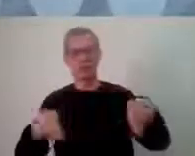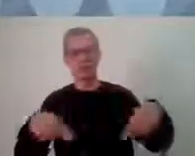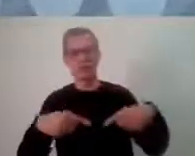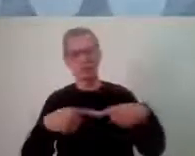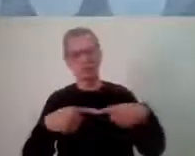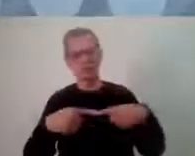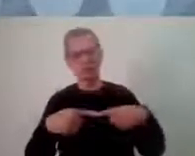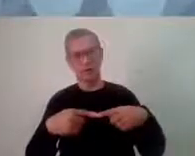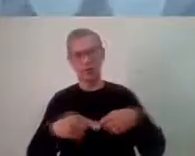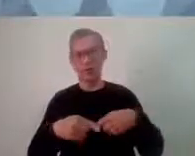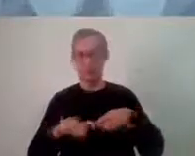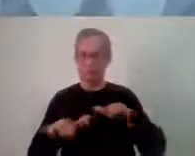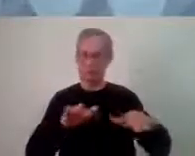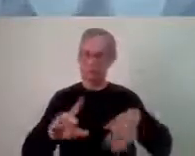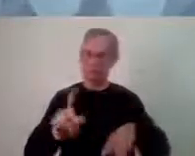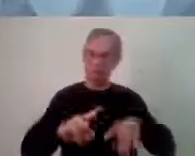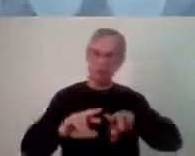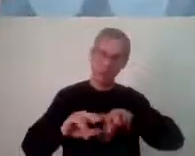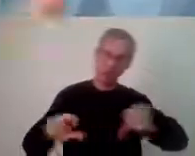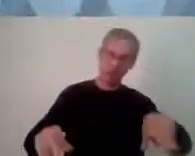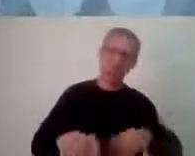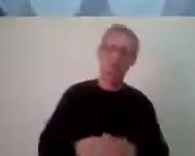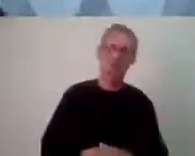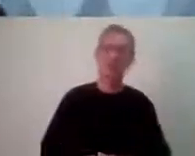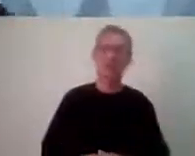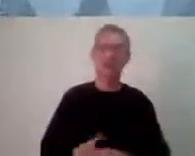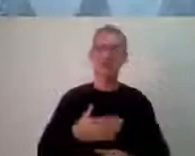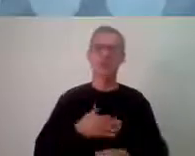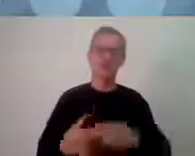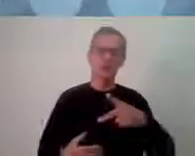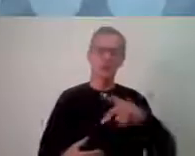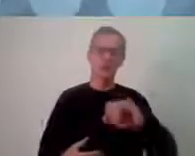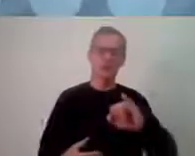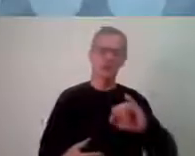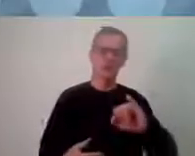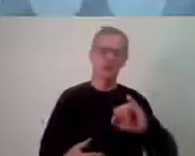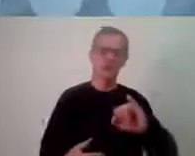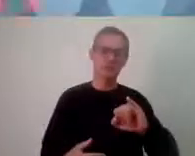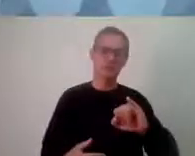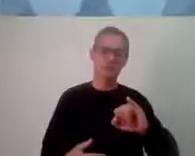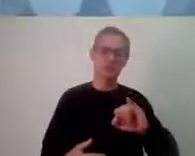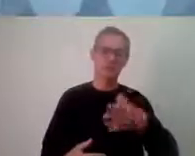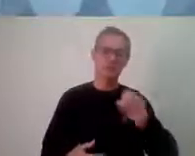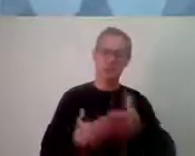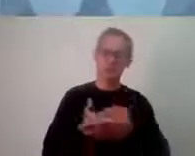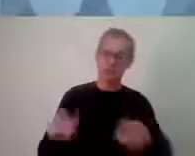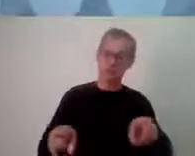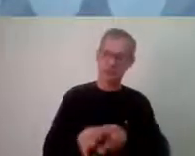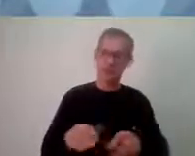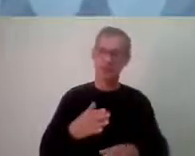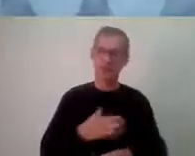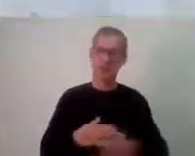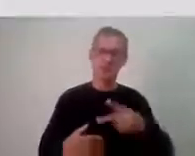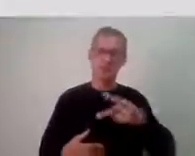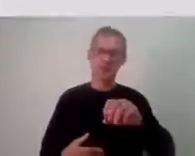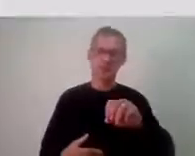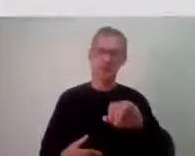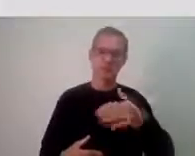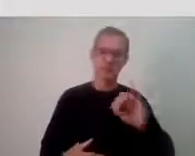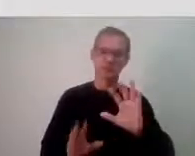área. Já o deslocamento não, é a diferença entre a minha posição inicial e a minha posição final. Vamos ao quadro ver a